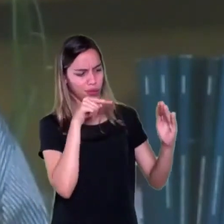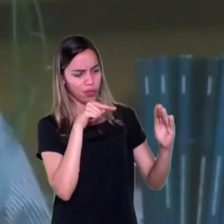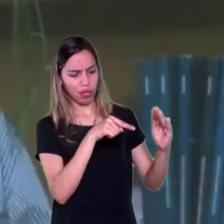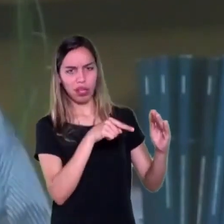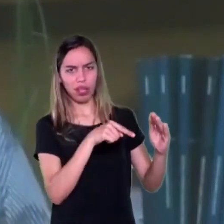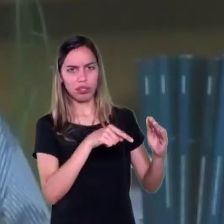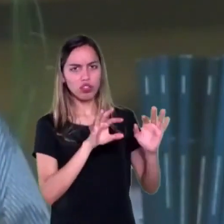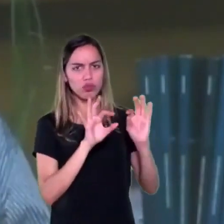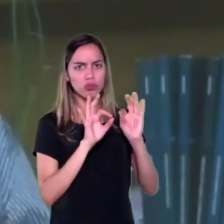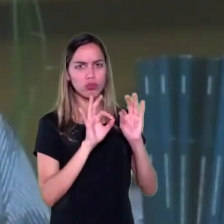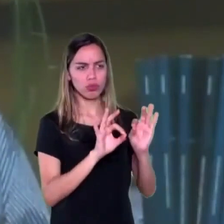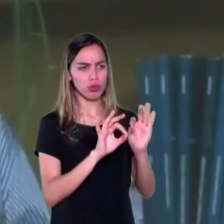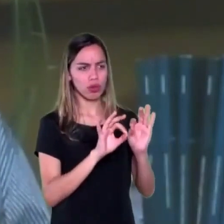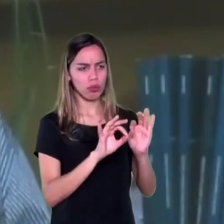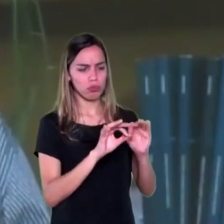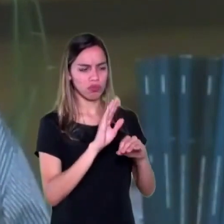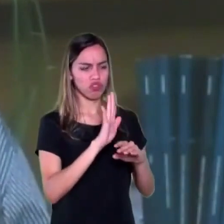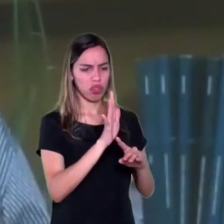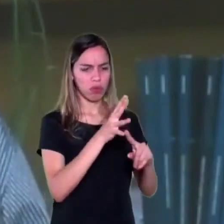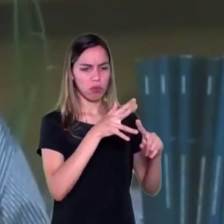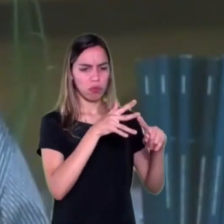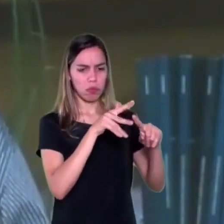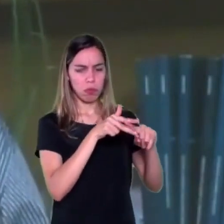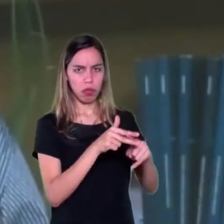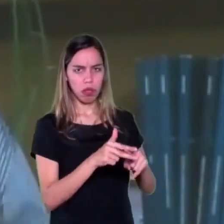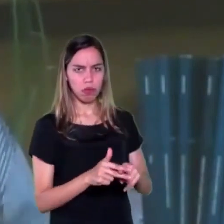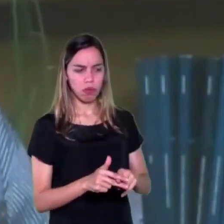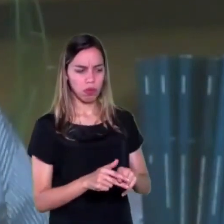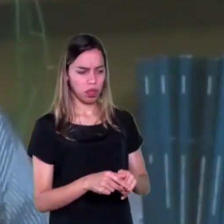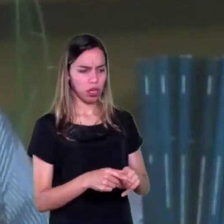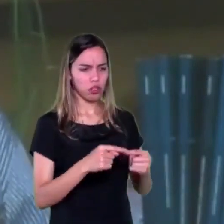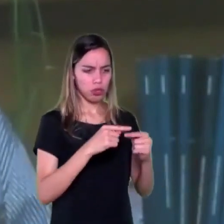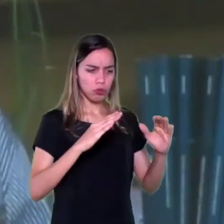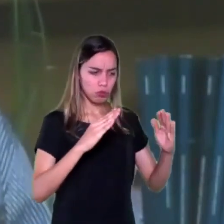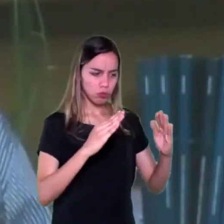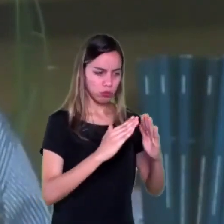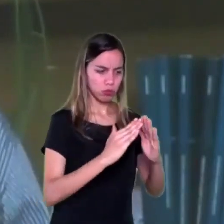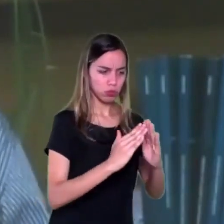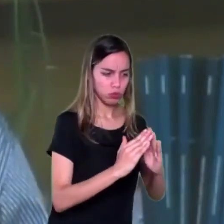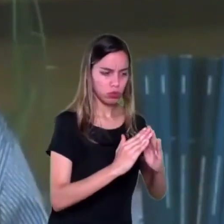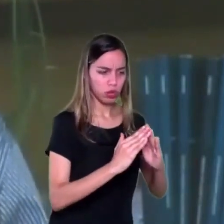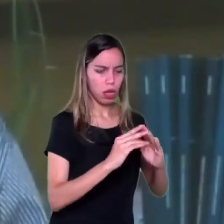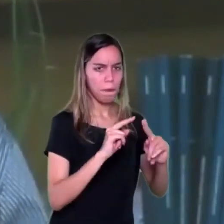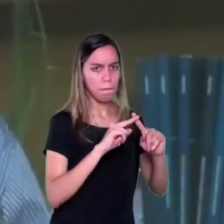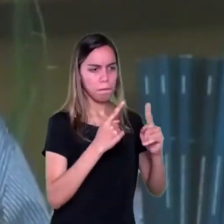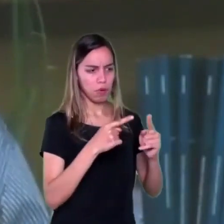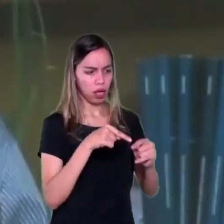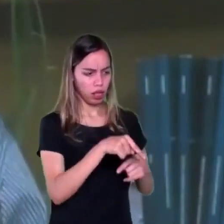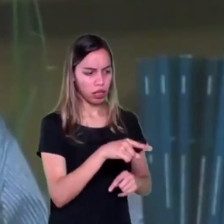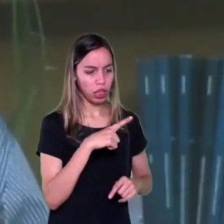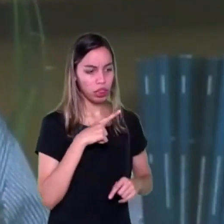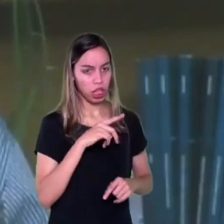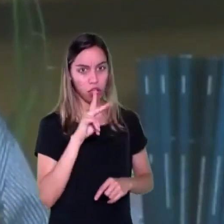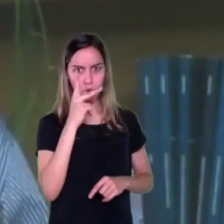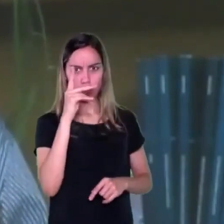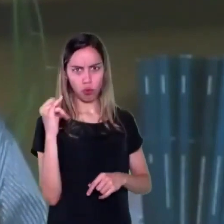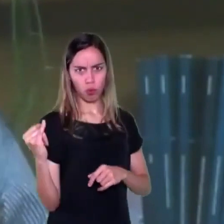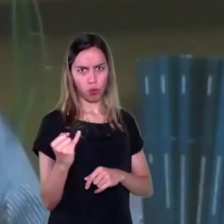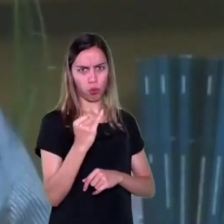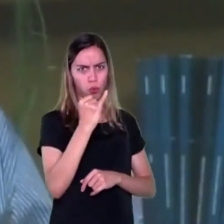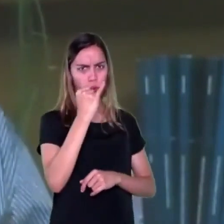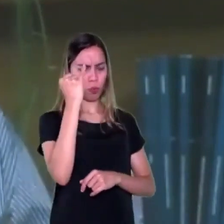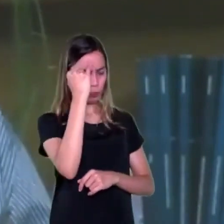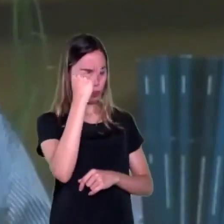teatro em Itaúna. Pequeno em termos de estrutura, mas um grande teatro que tem uma história muito bacana. Foi